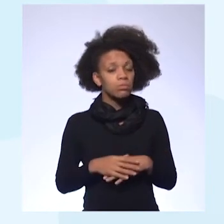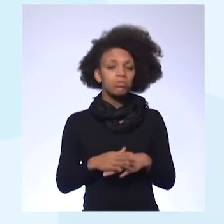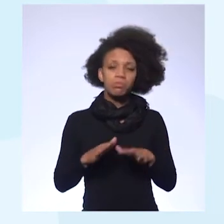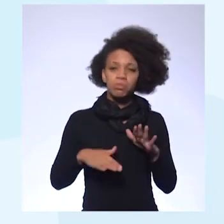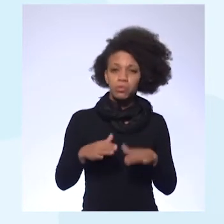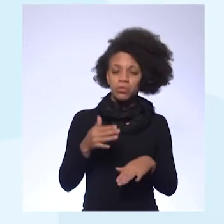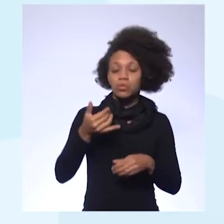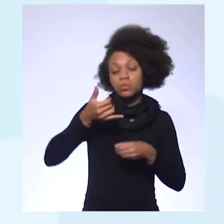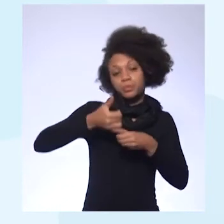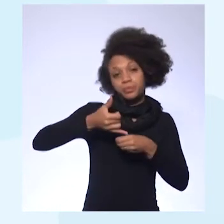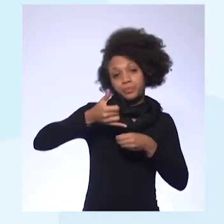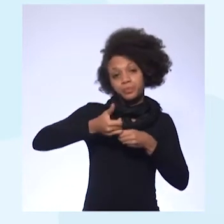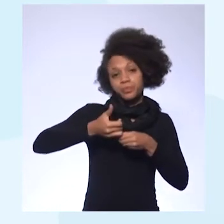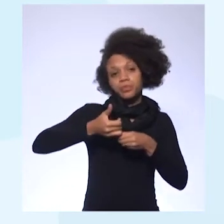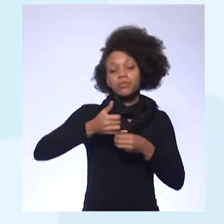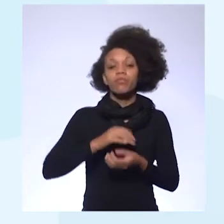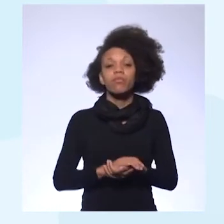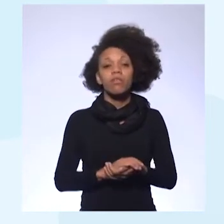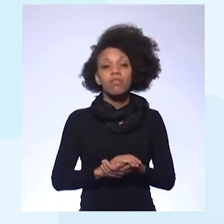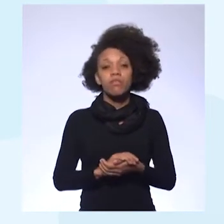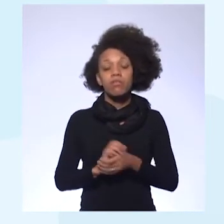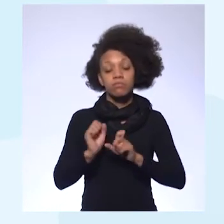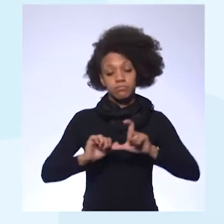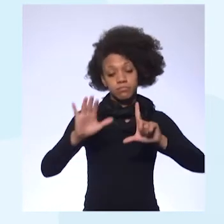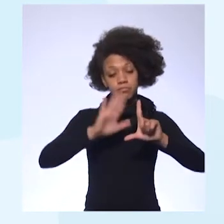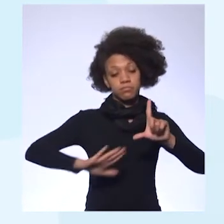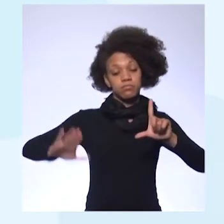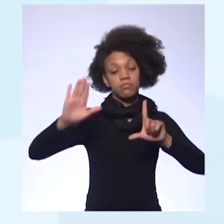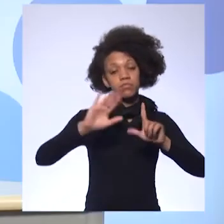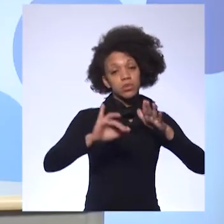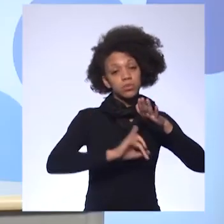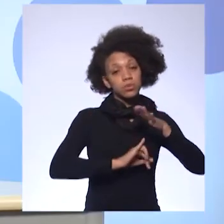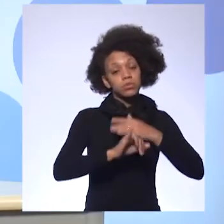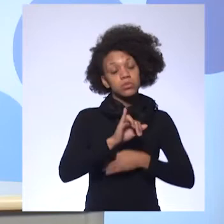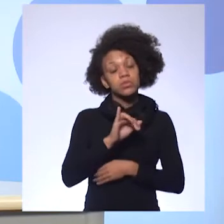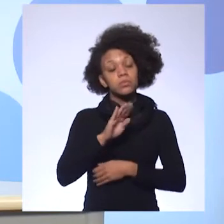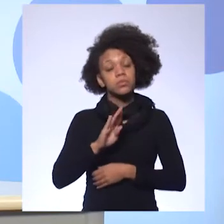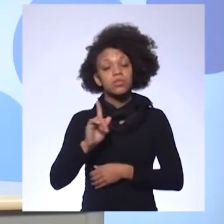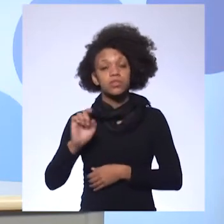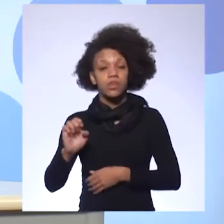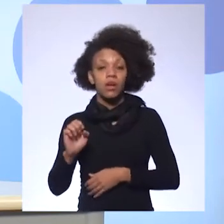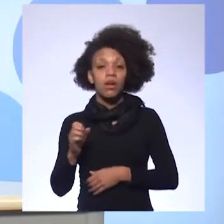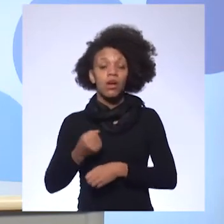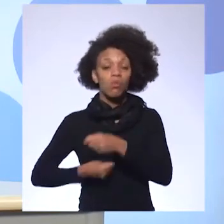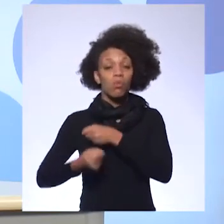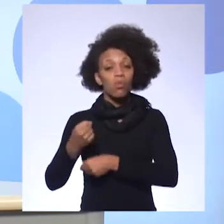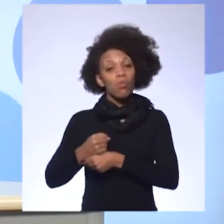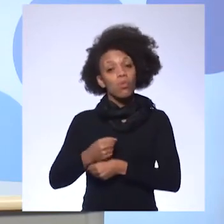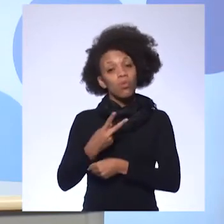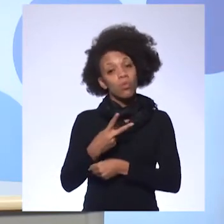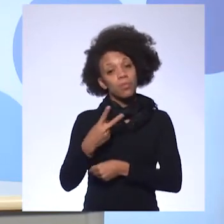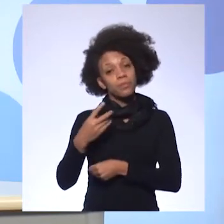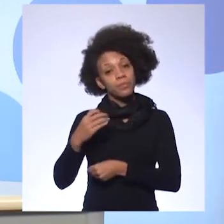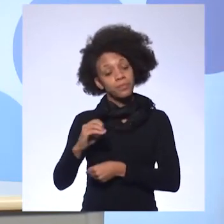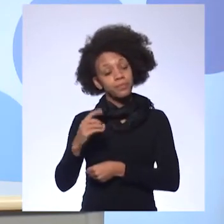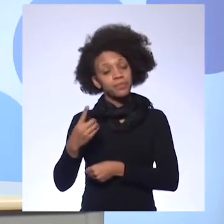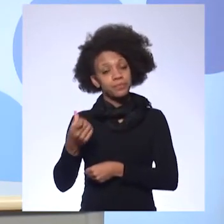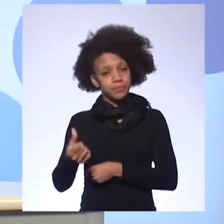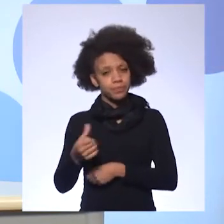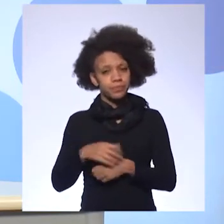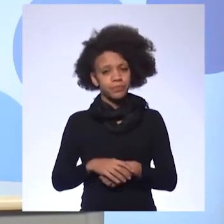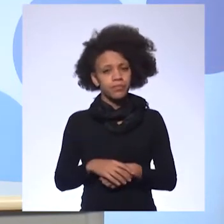de petróleo, né? Esse mapa é um mapa do IBGE de 2016, né? E esse